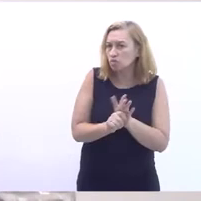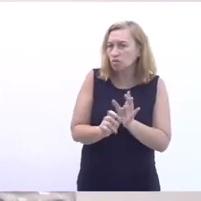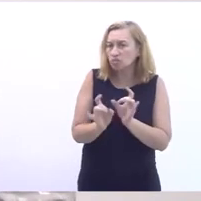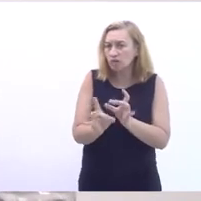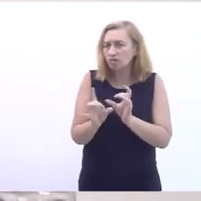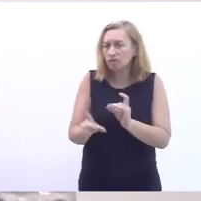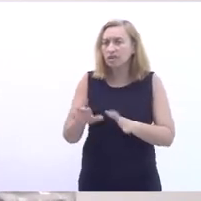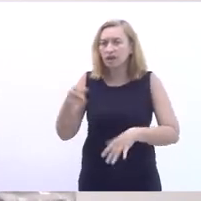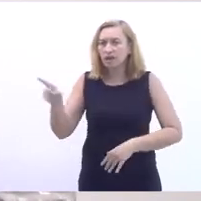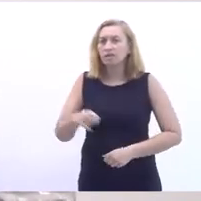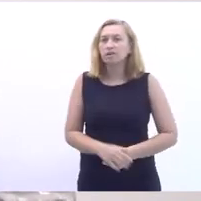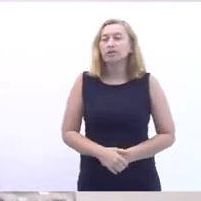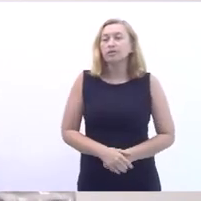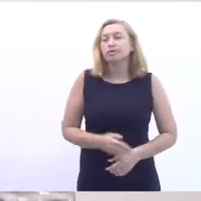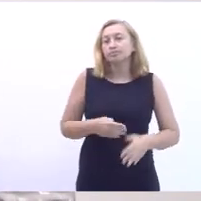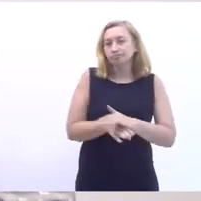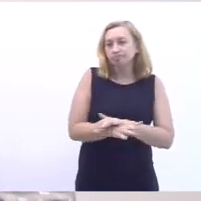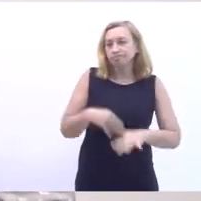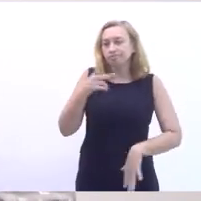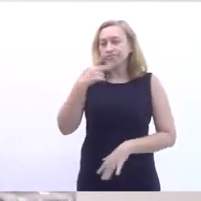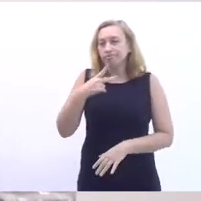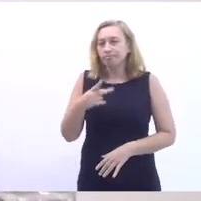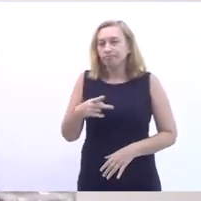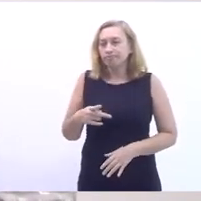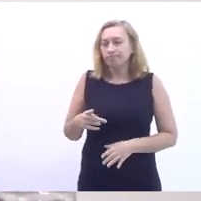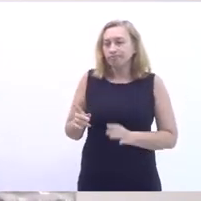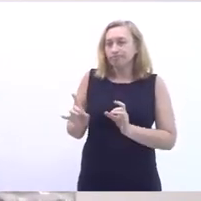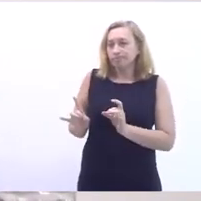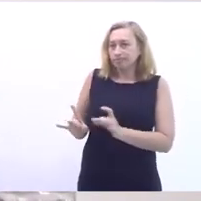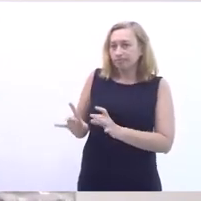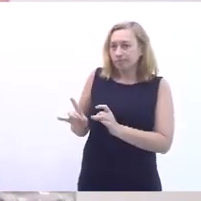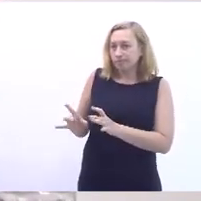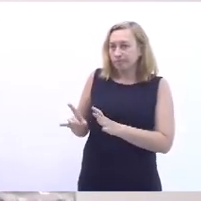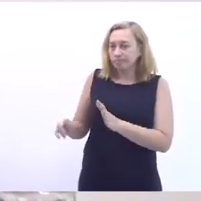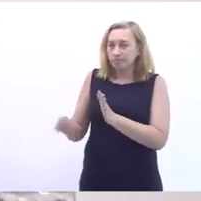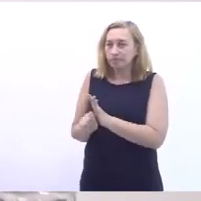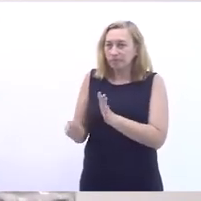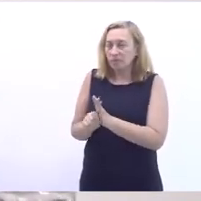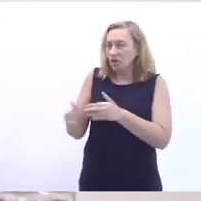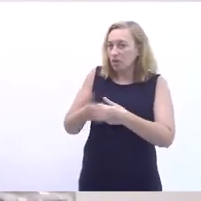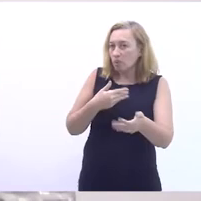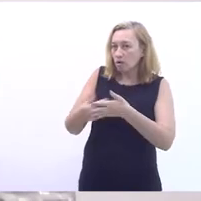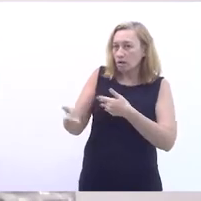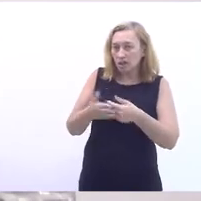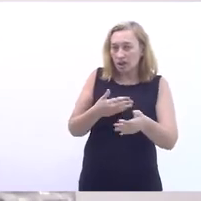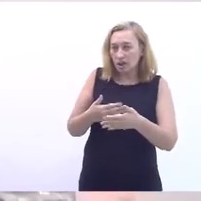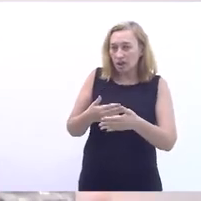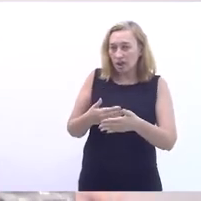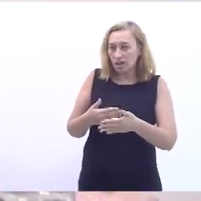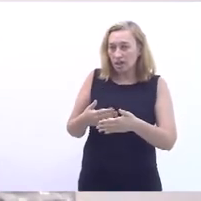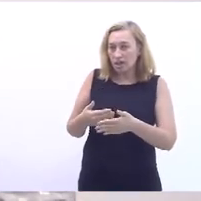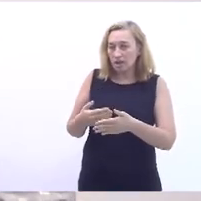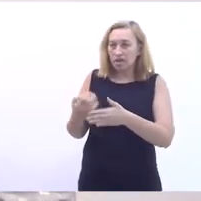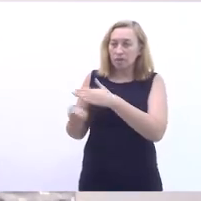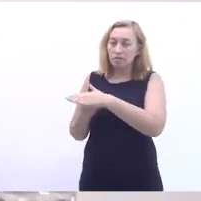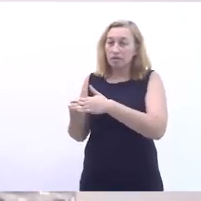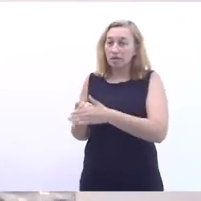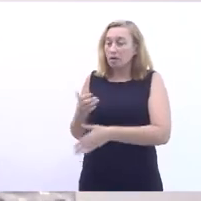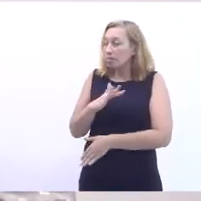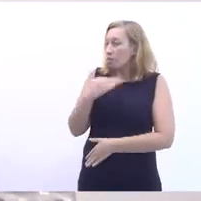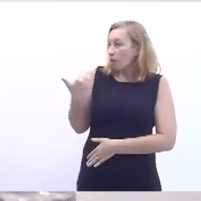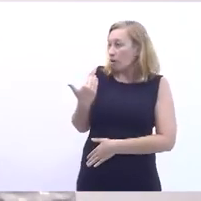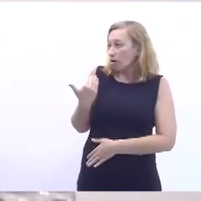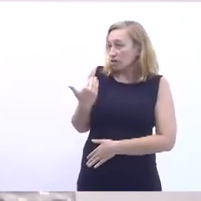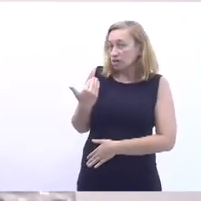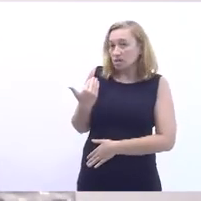Jacarezinho né então eu costumo dizer que o tráfico de drogas é que nem qualquer outra empresa né só que não tem da missão tem morte não